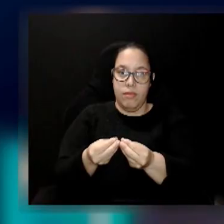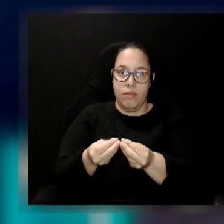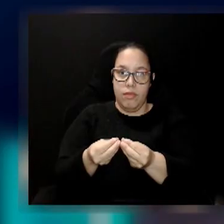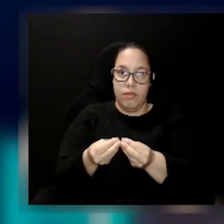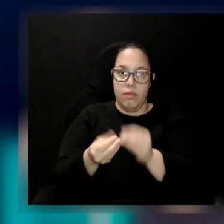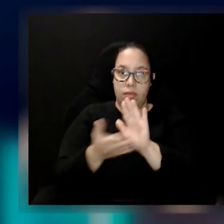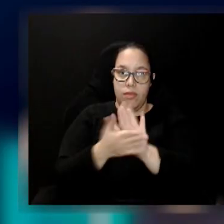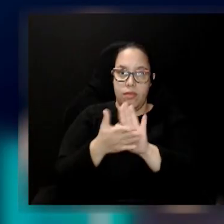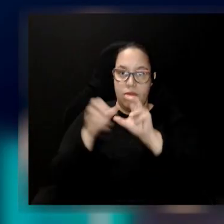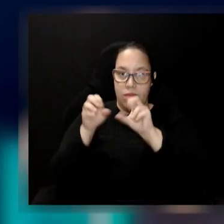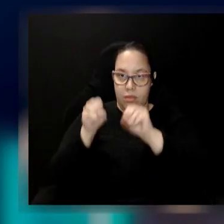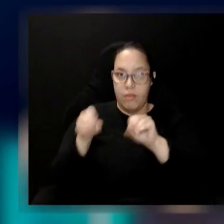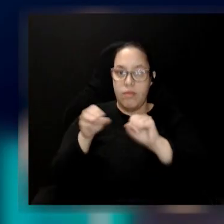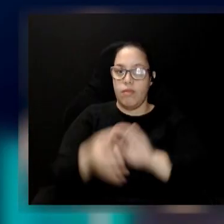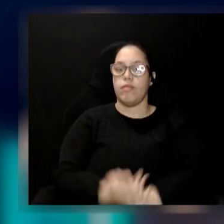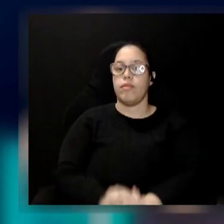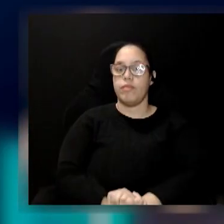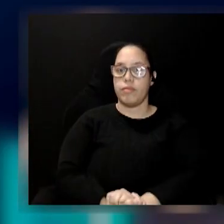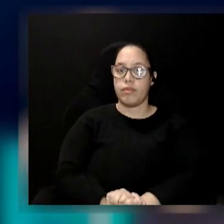educacional.